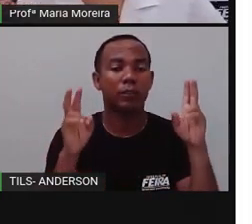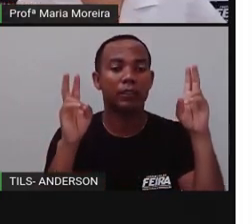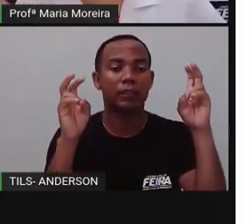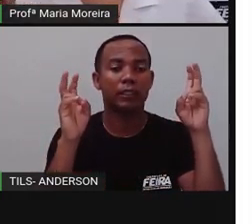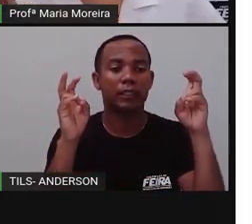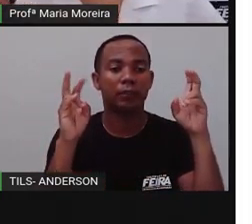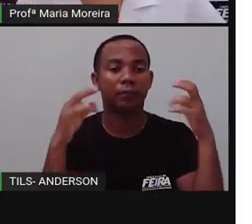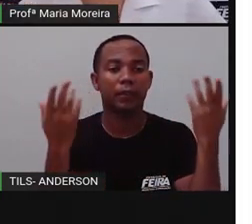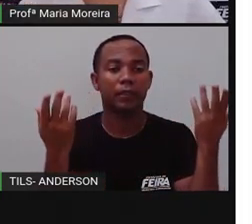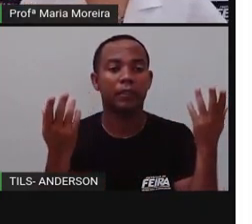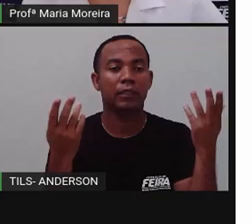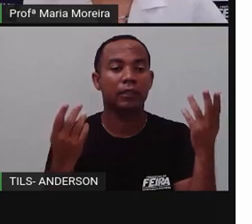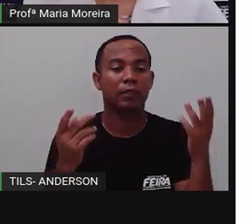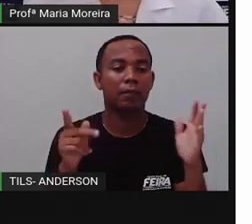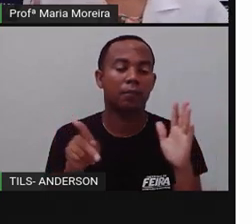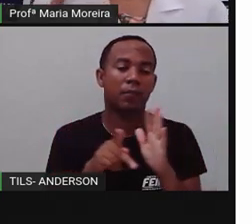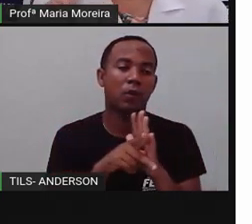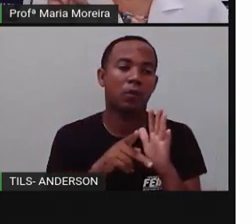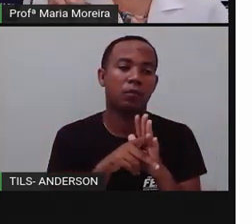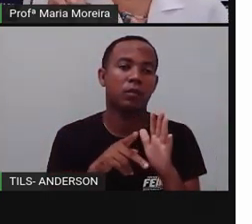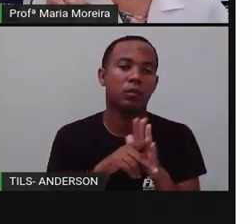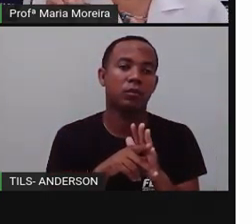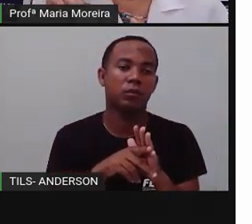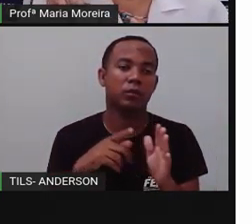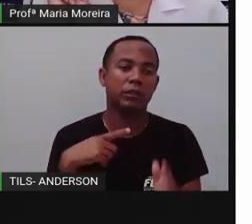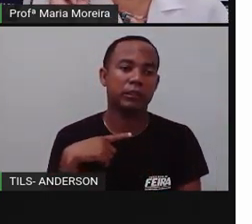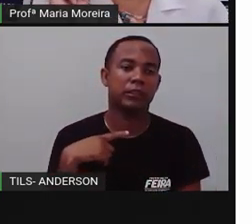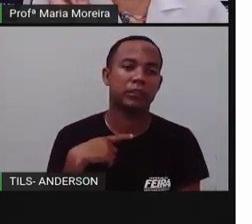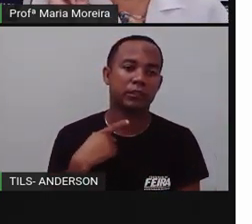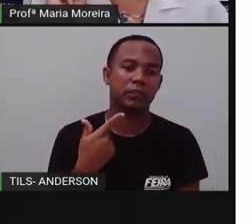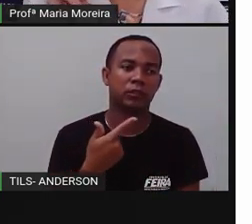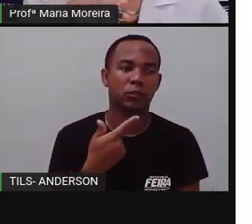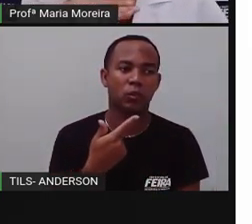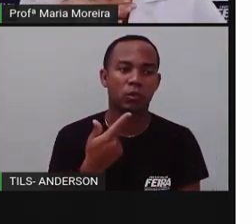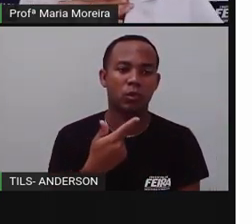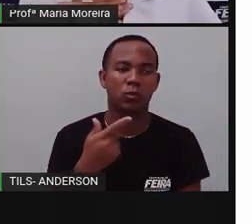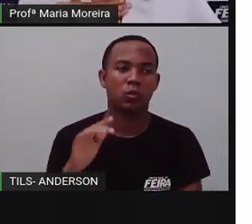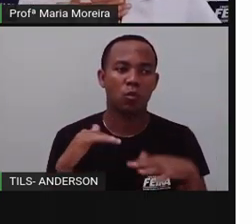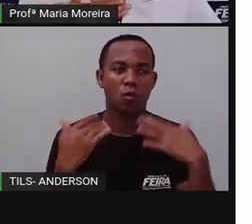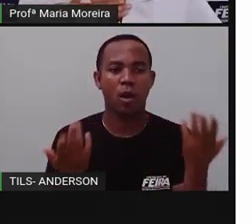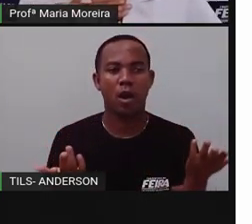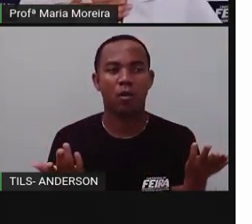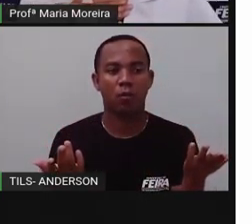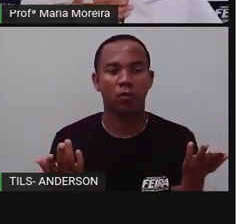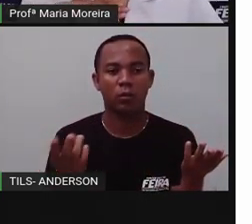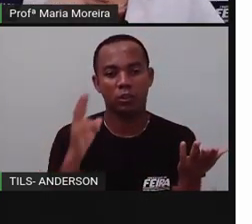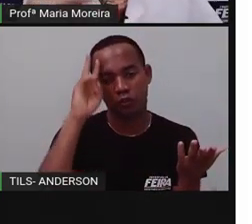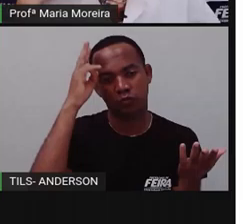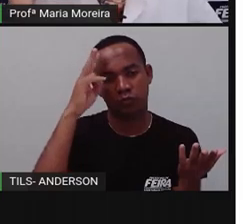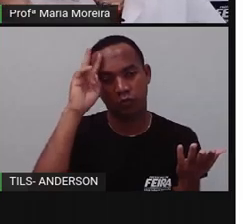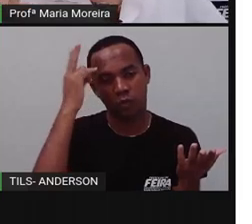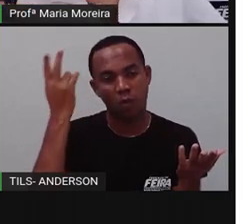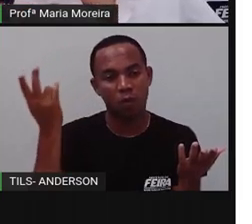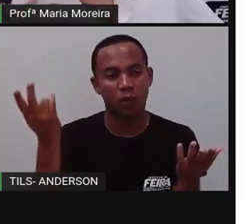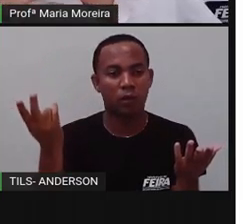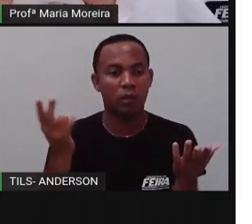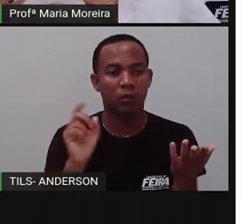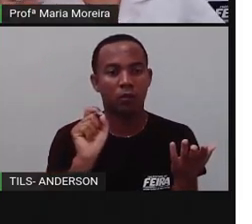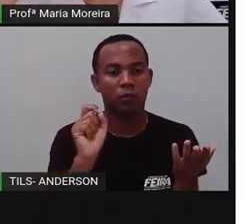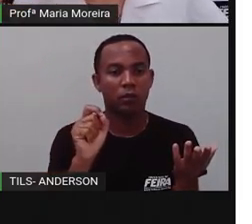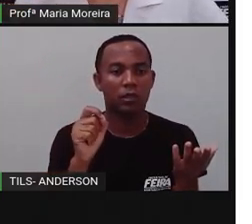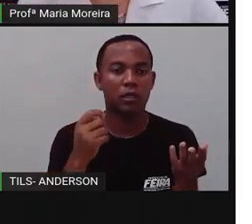narrador presente no texto? Existem dois tipos de narrador, tá? Aquele que participa da história. Então, olha, se